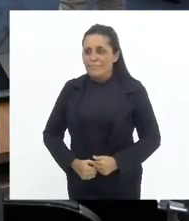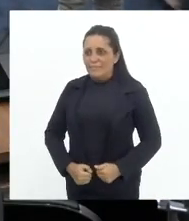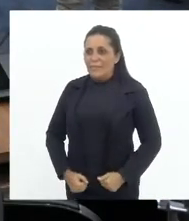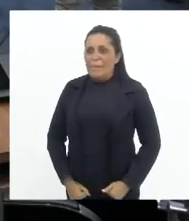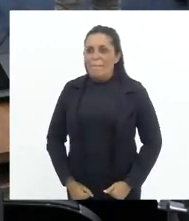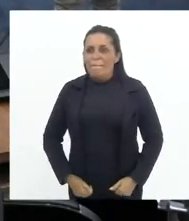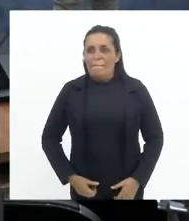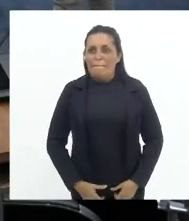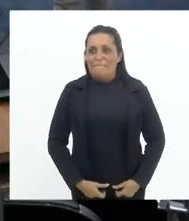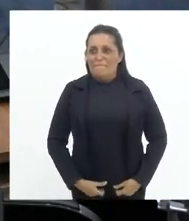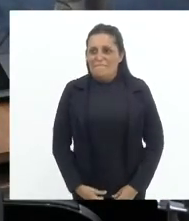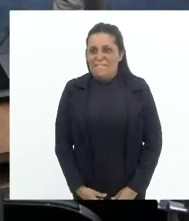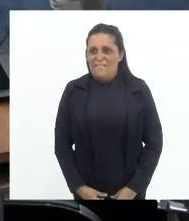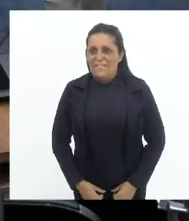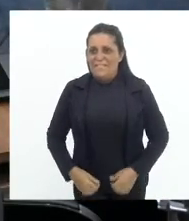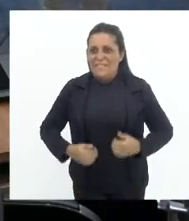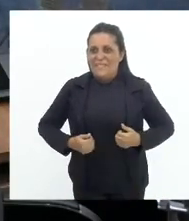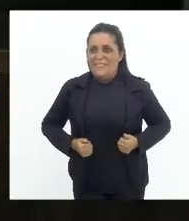Oi ok